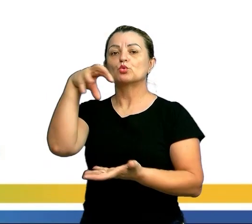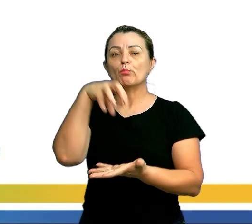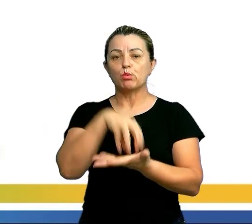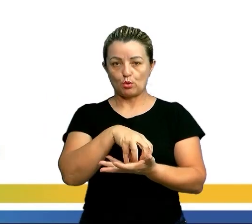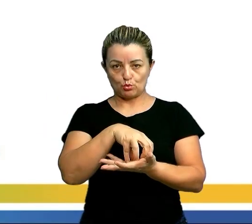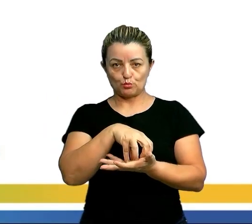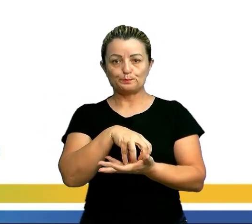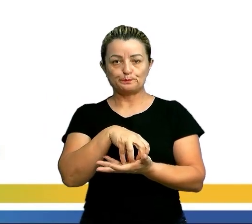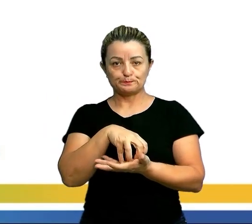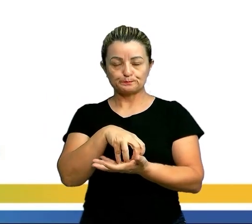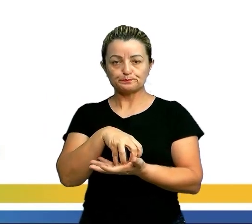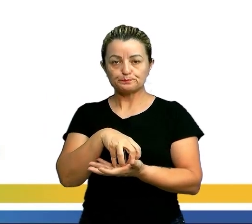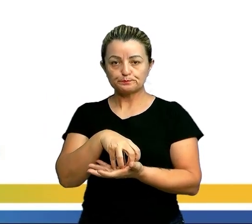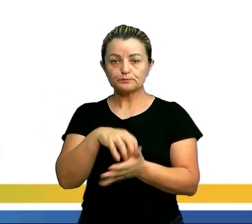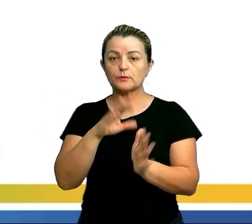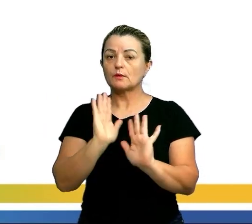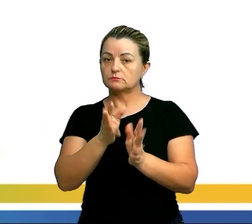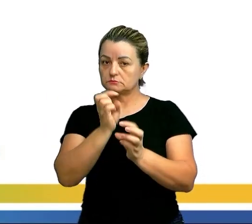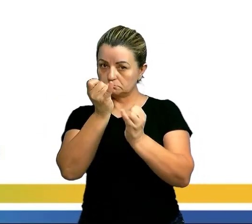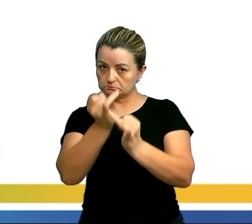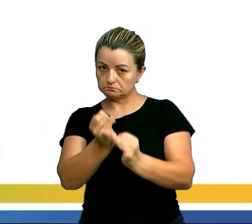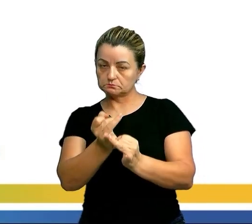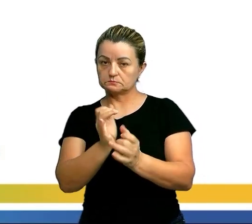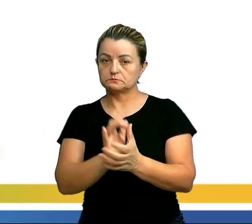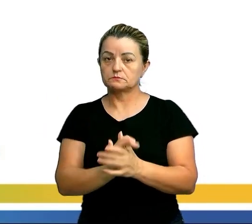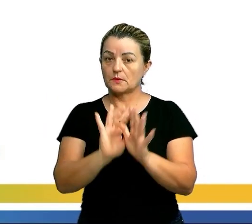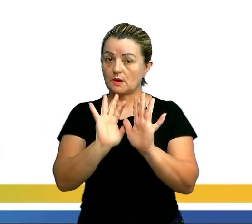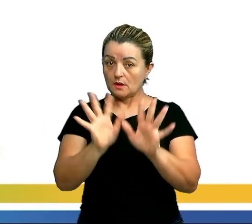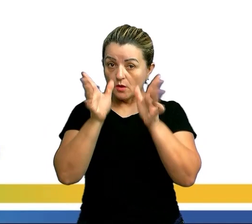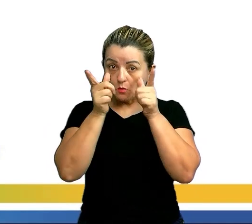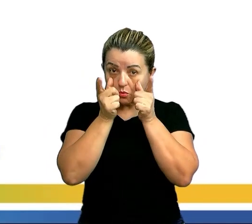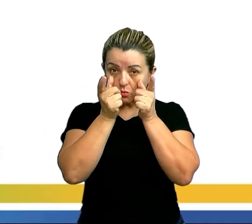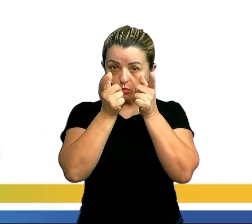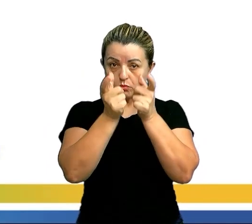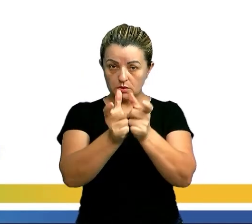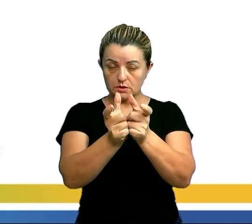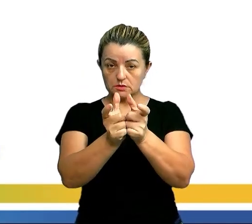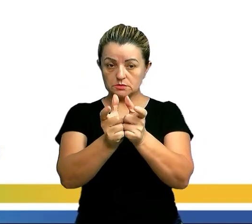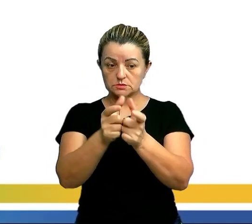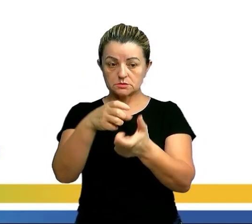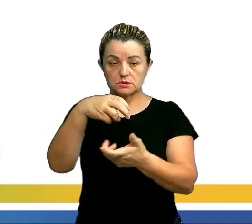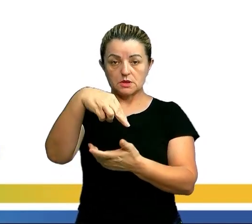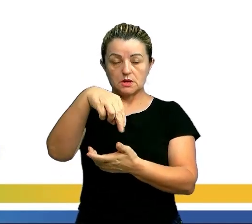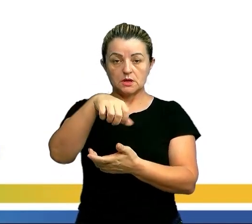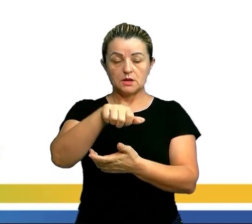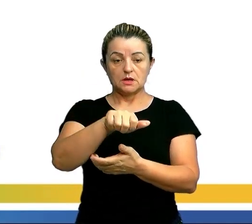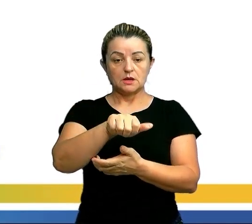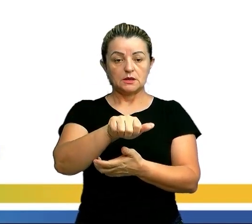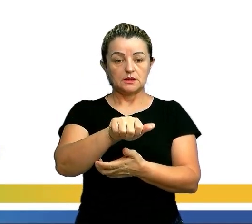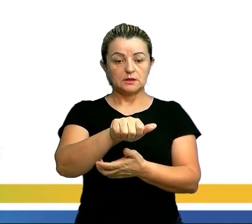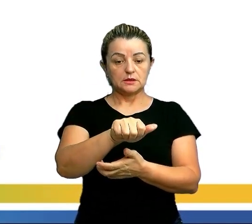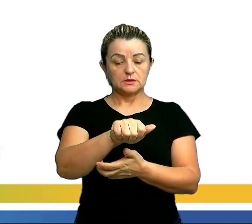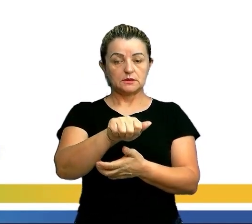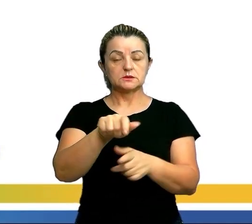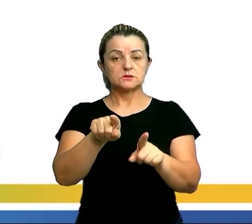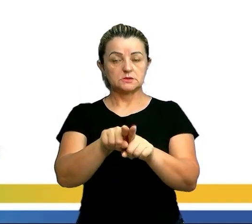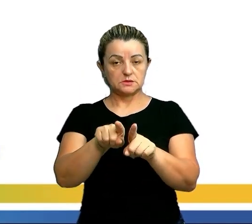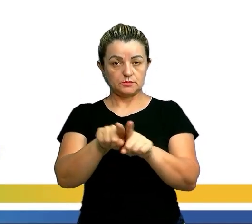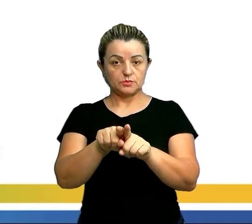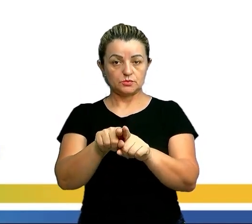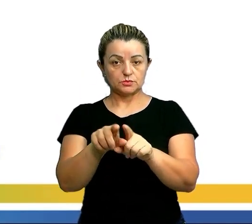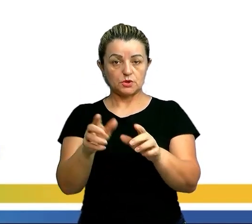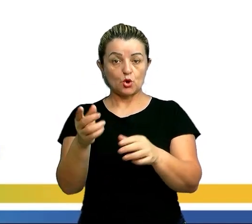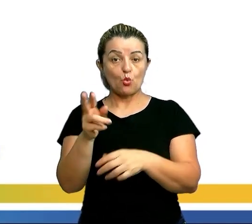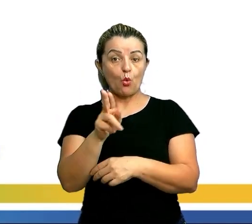tá? Como eu já havia falado. Então fiquem ligados nesse assunto. NAFTA 2.0 e UNSCA é basicamente